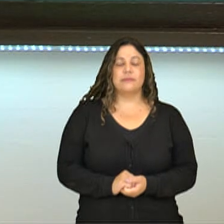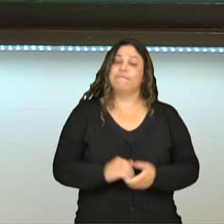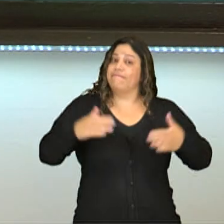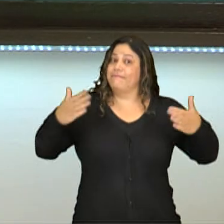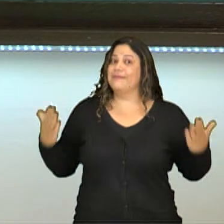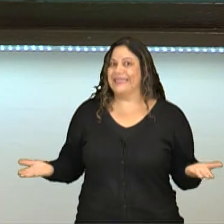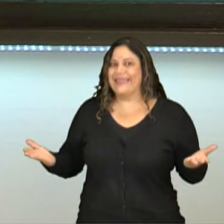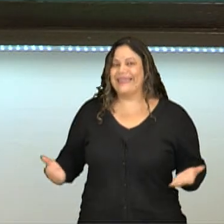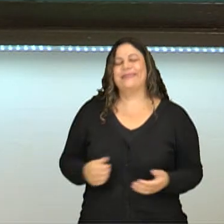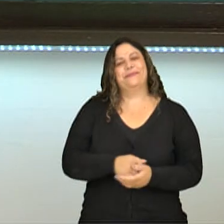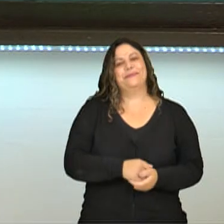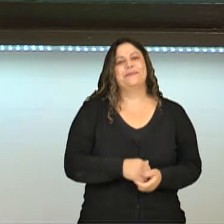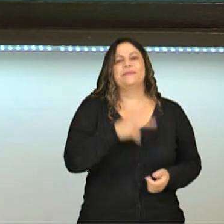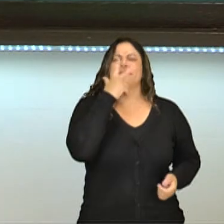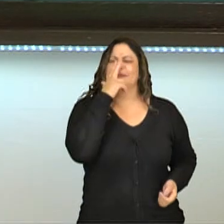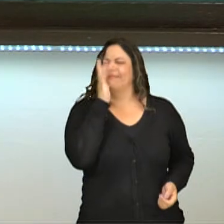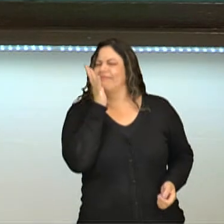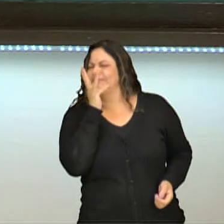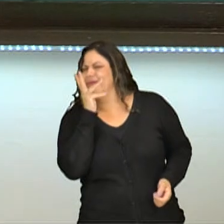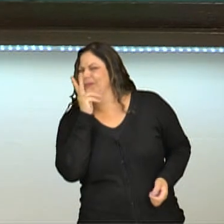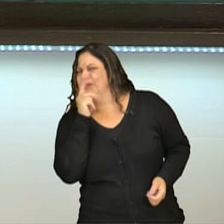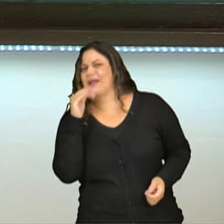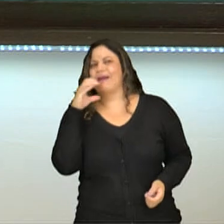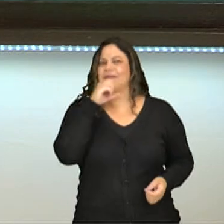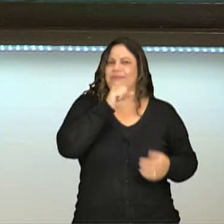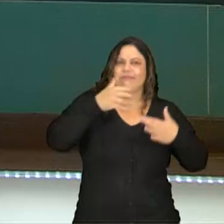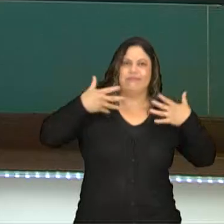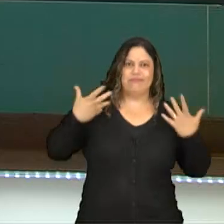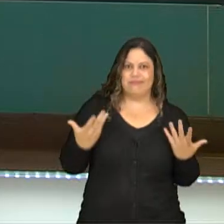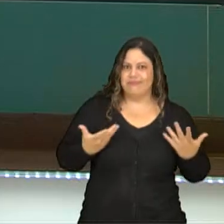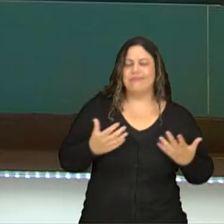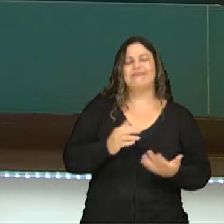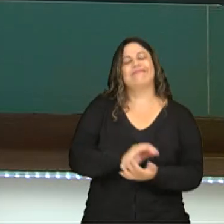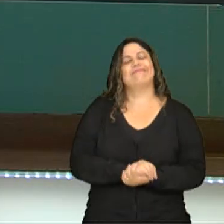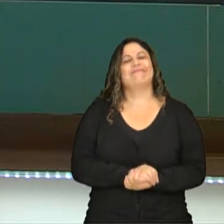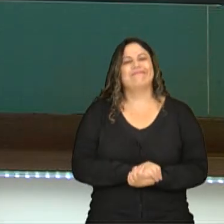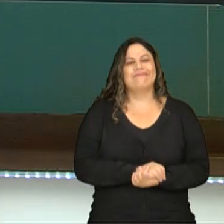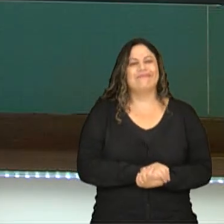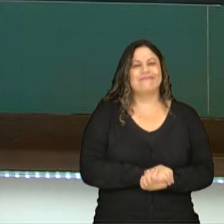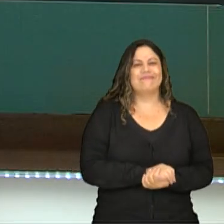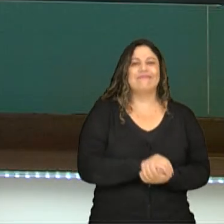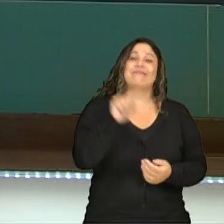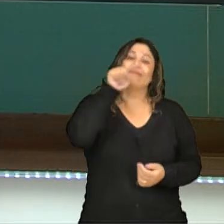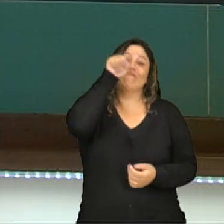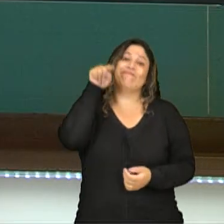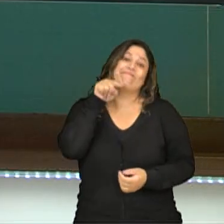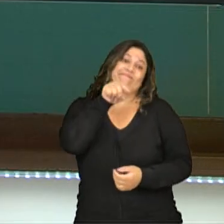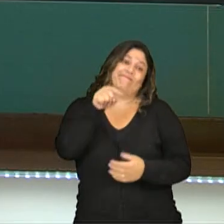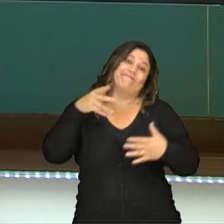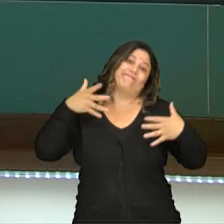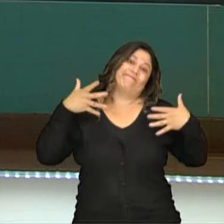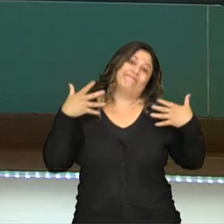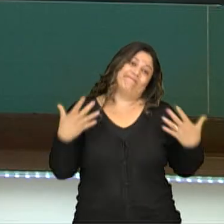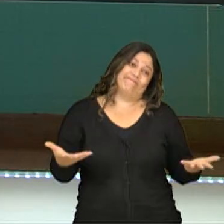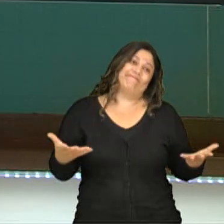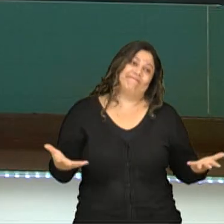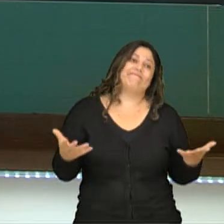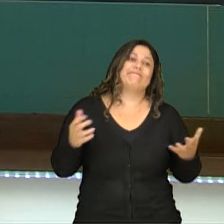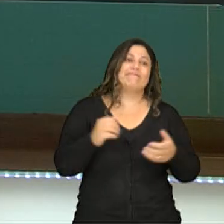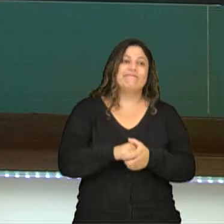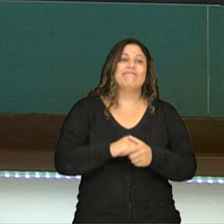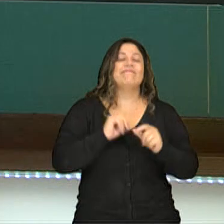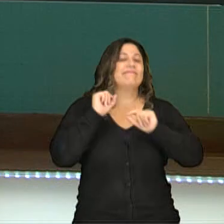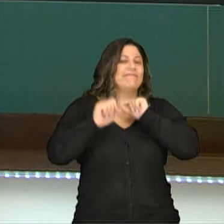E aí, acho que demoraram ou não? Então fica esse questionamento para vocês discutirem com os colegas, com